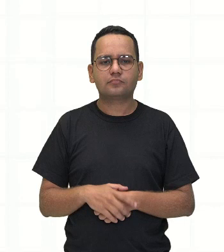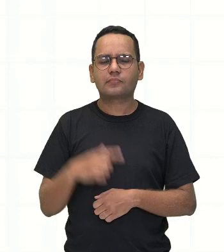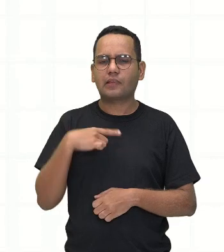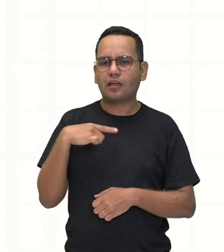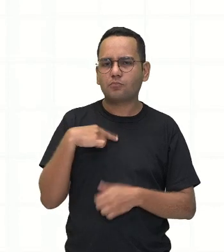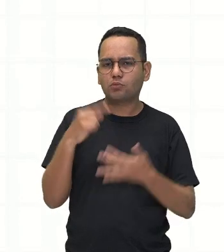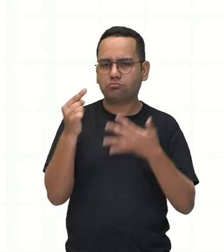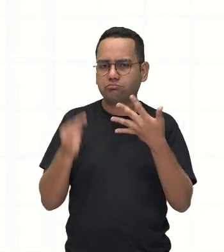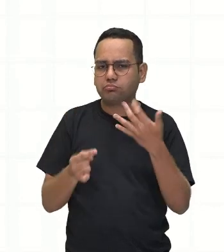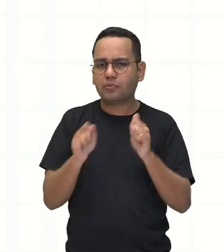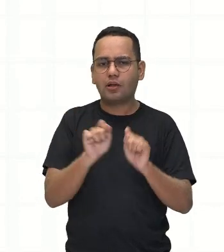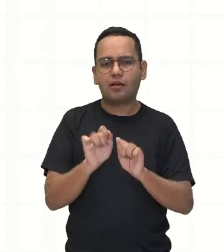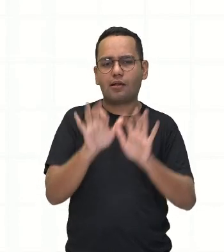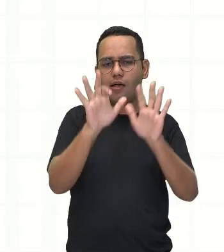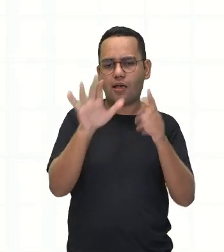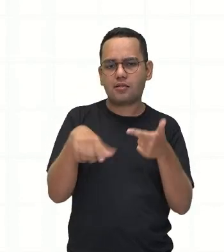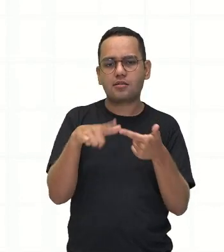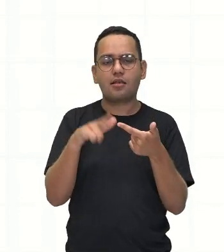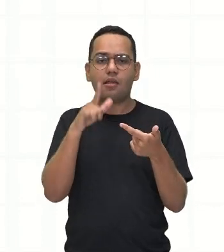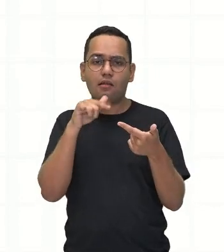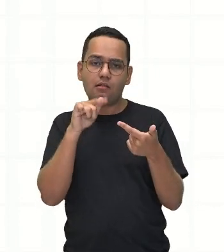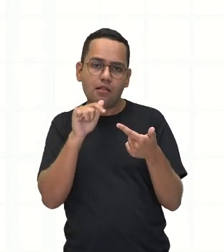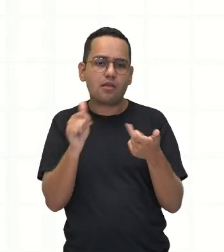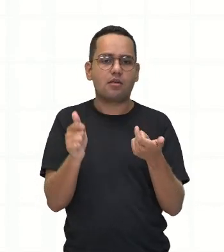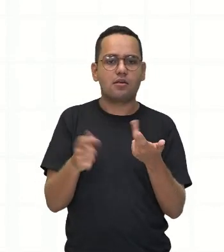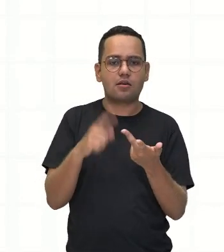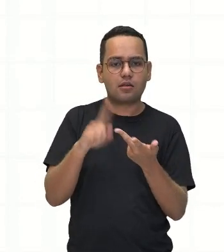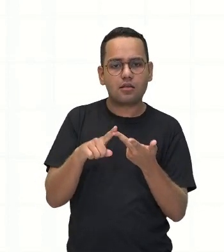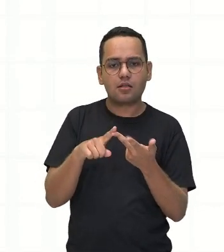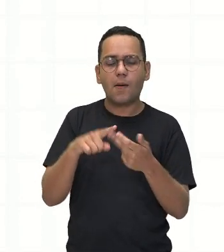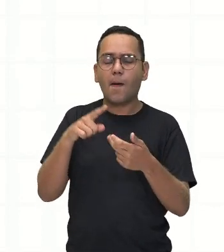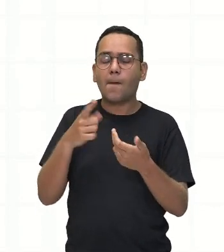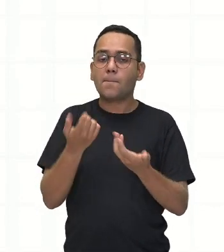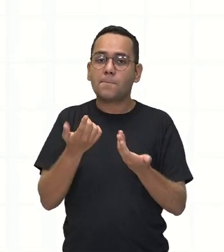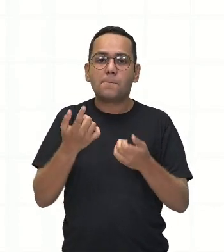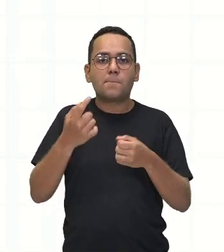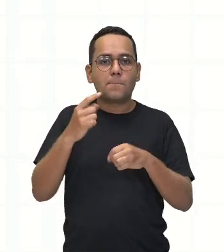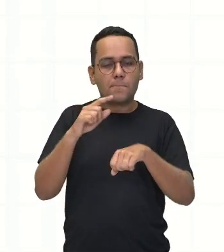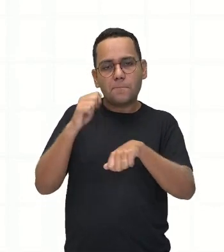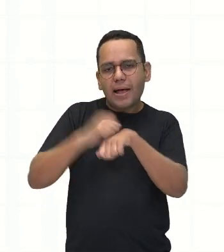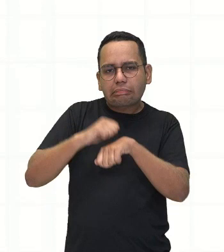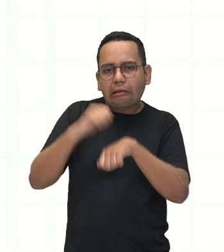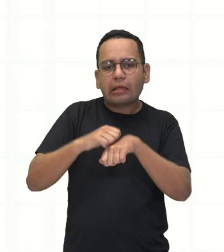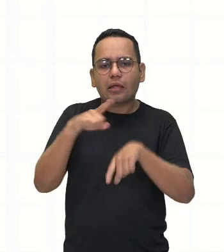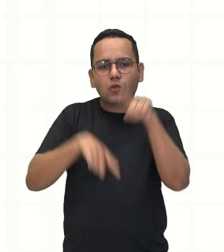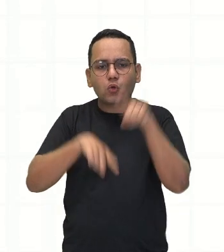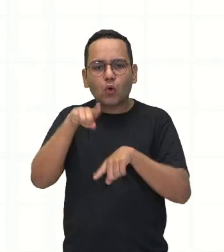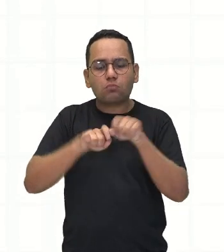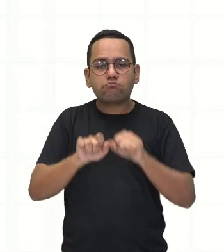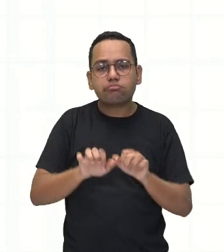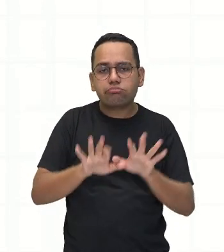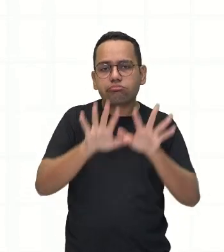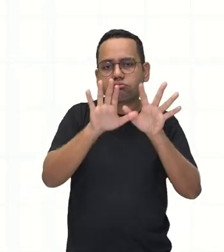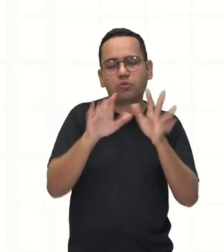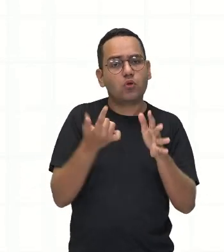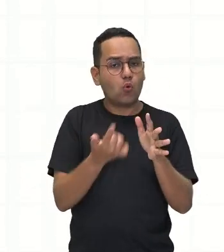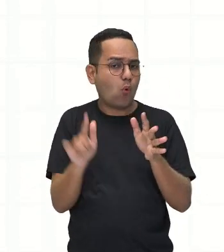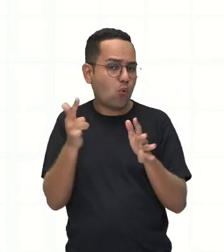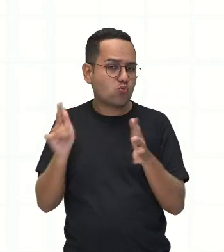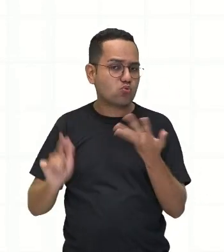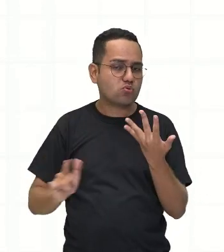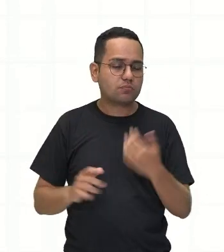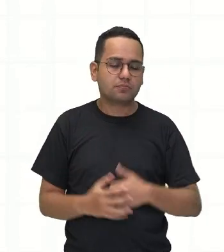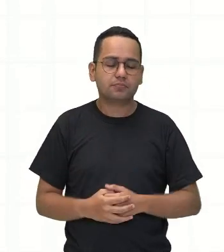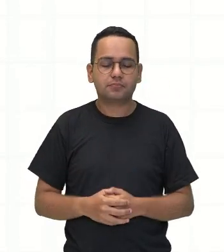gases, líquidos, partículas sólidas em suspensão ou material biológico,